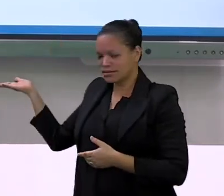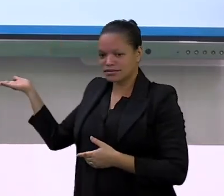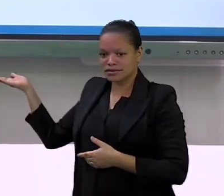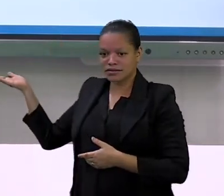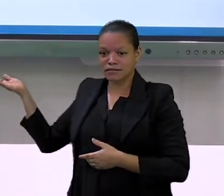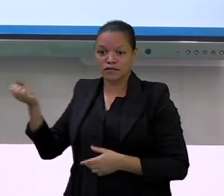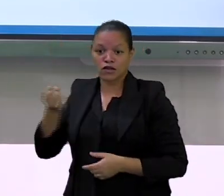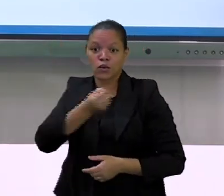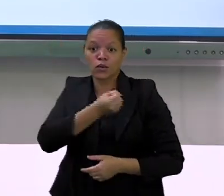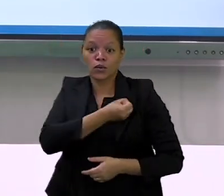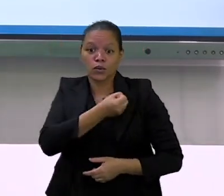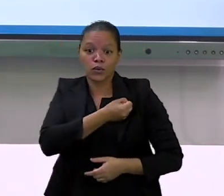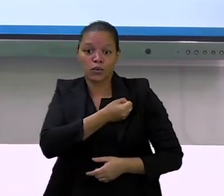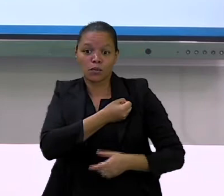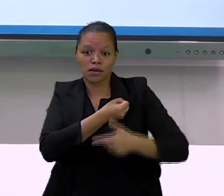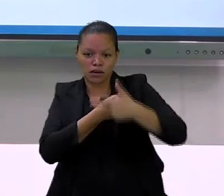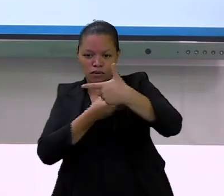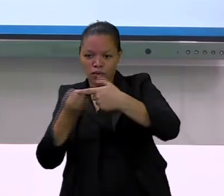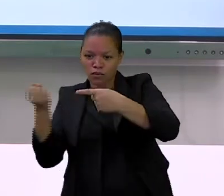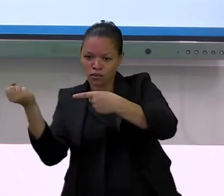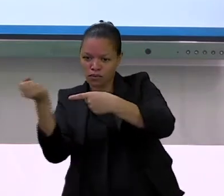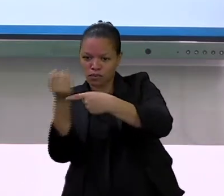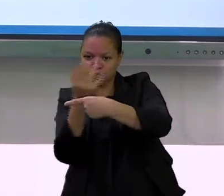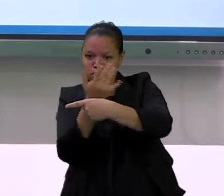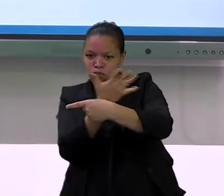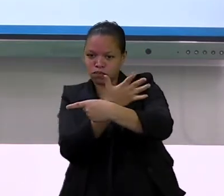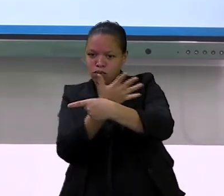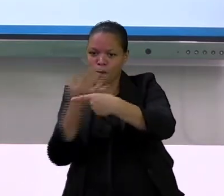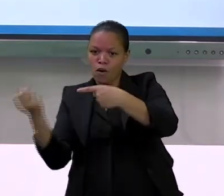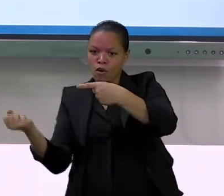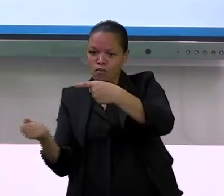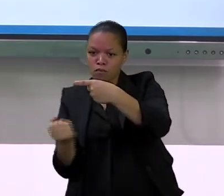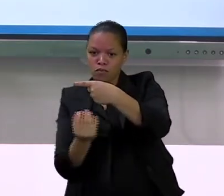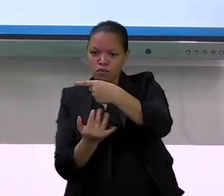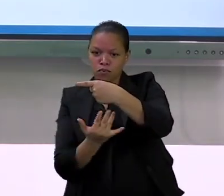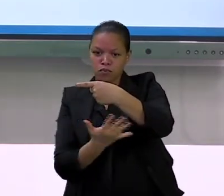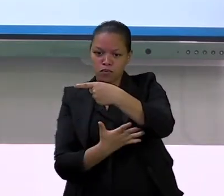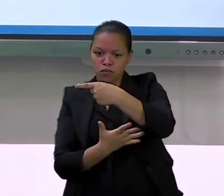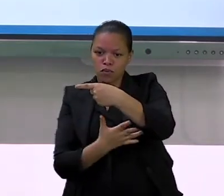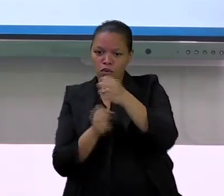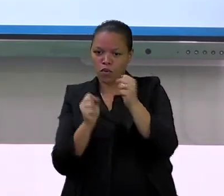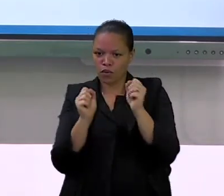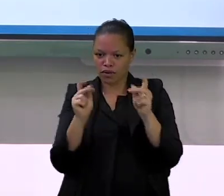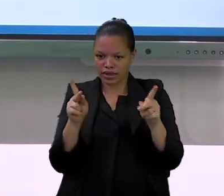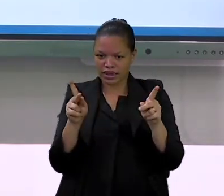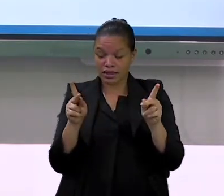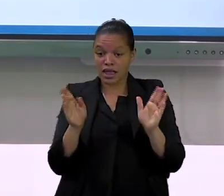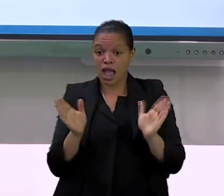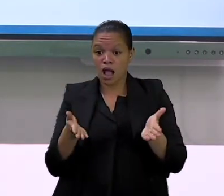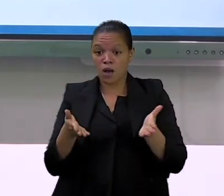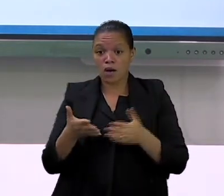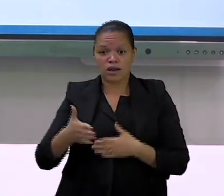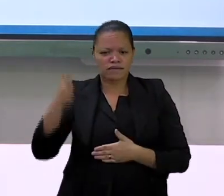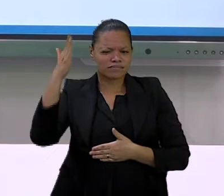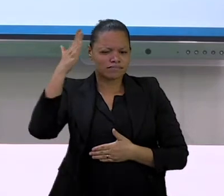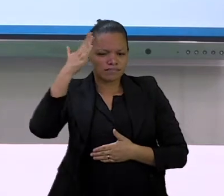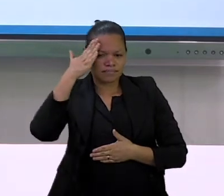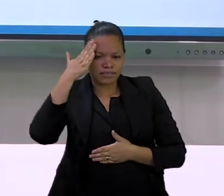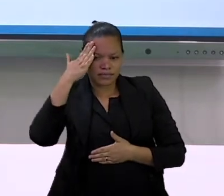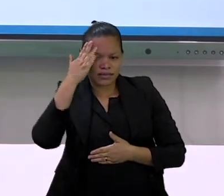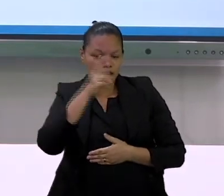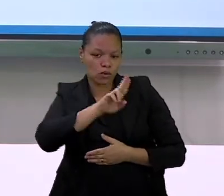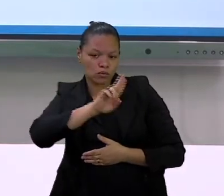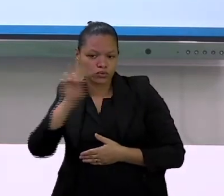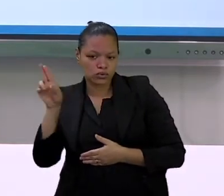um tracinho e um número embaixo, que nós vamos aprender agora os termos destes números. Então,